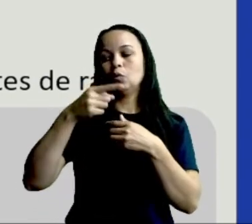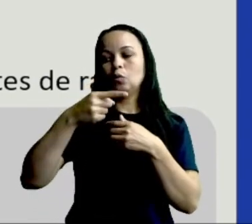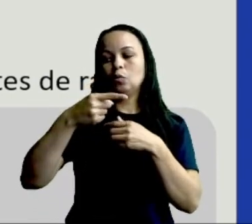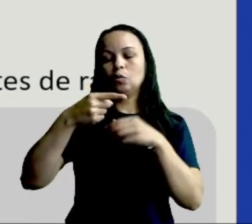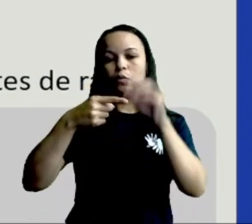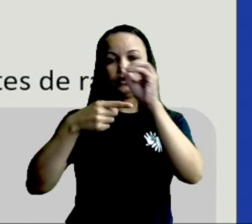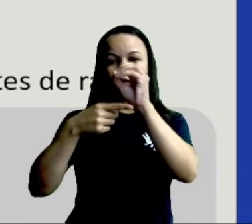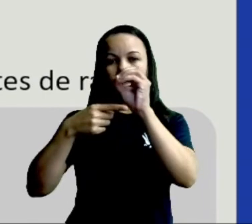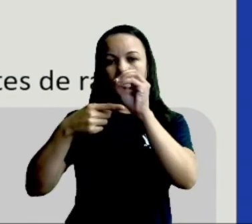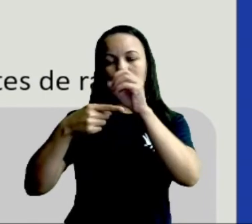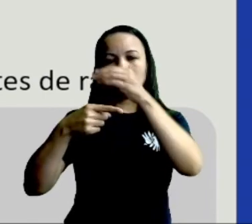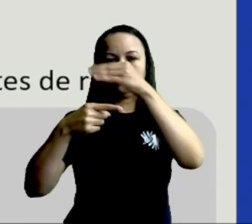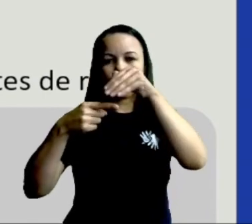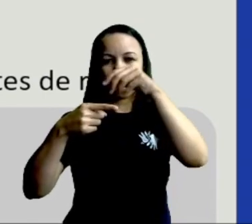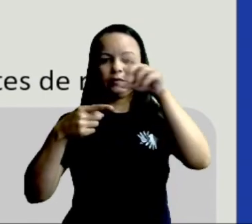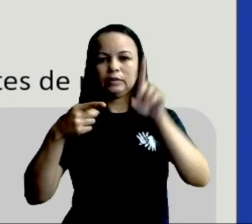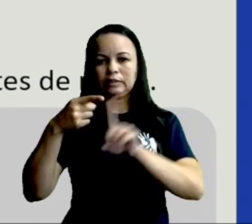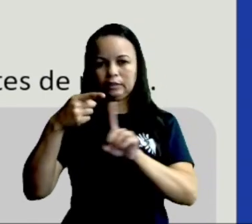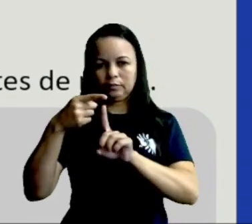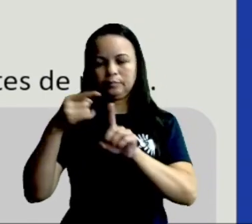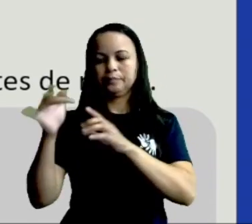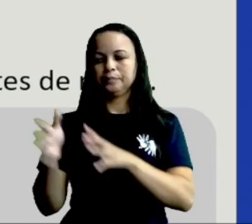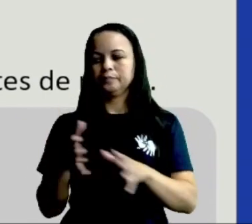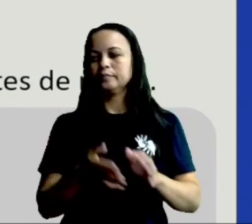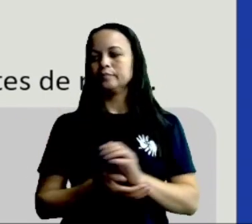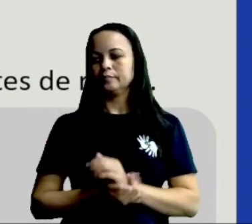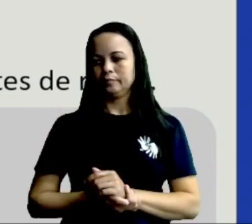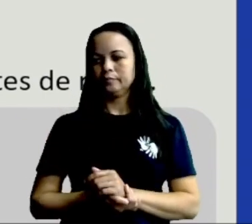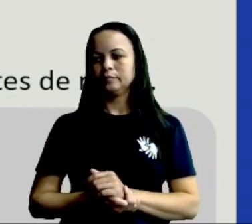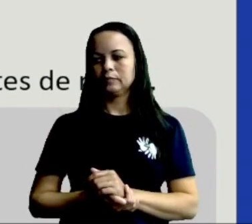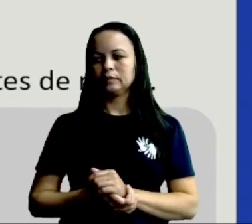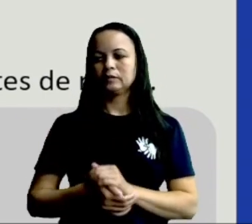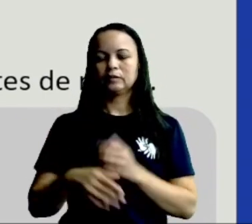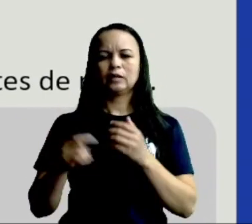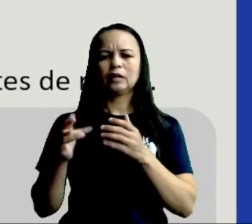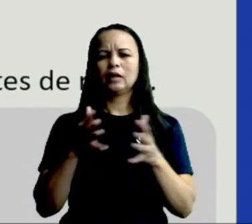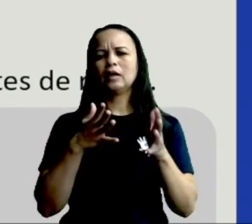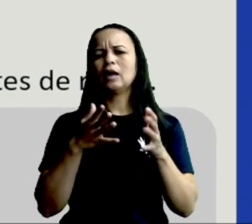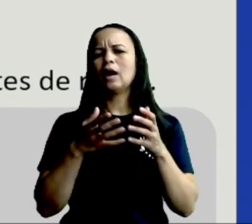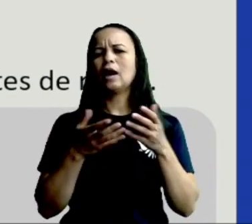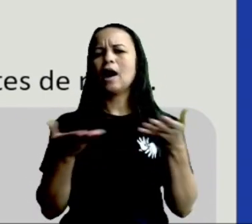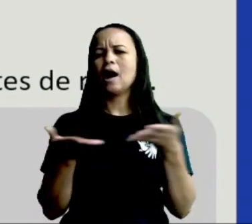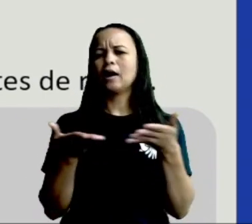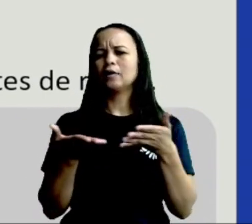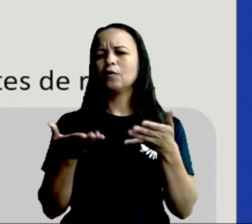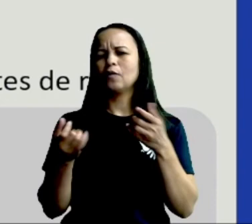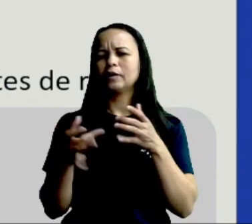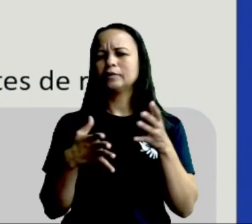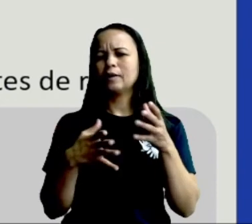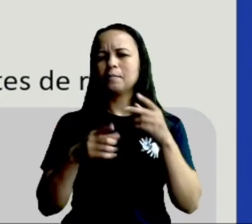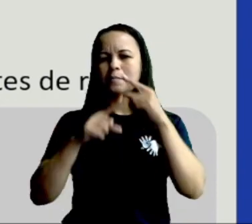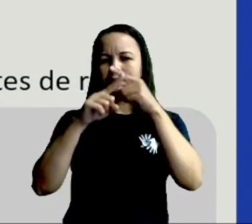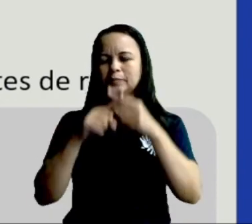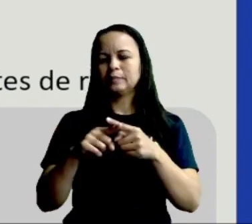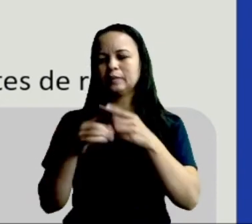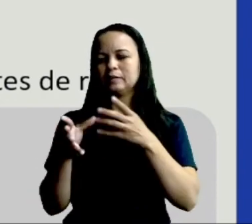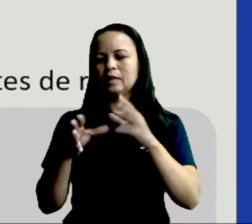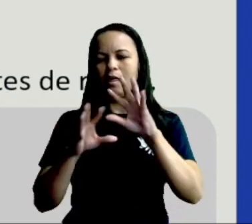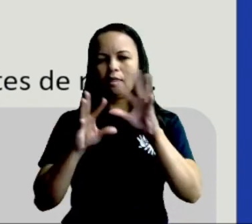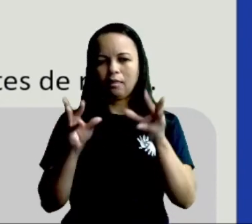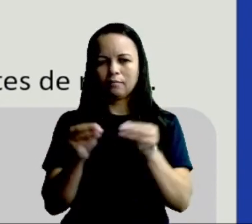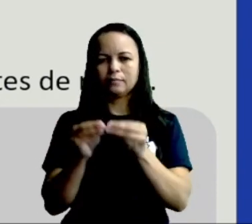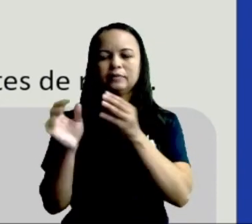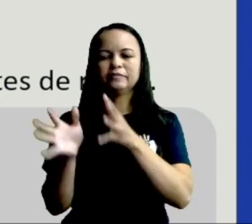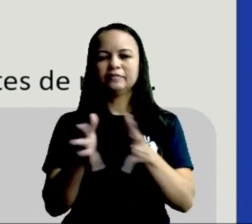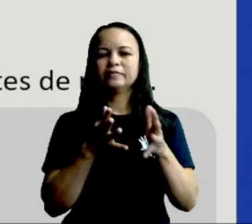facilitar meu cálculo. 240 vezes 4, eu vou ter quanto? Agora, dentro da multiplicação,